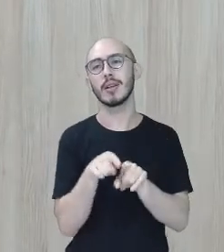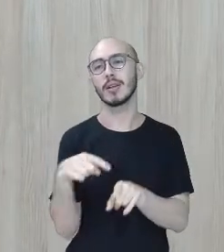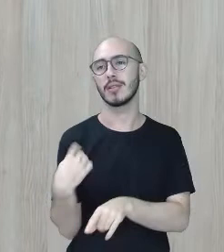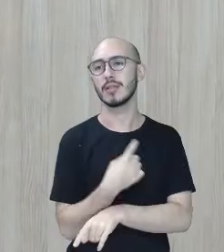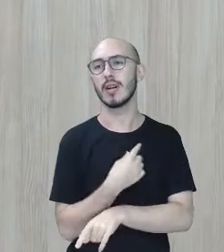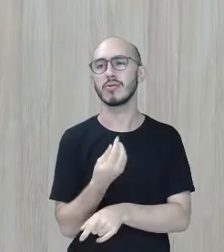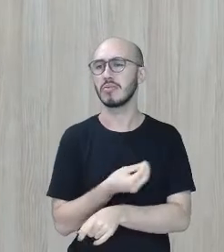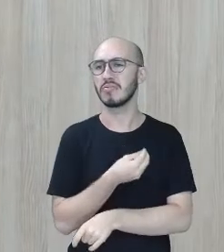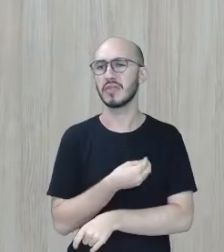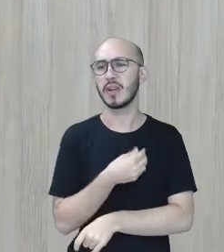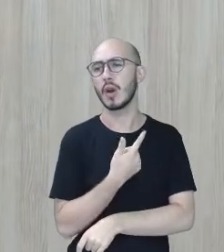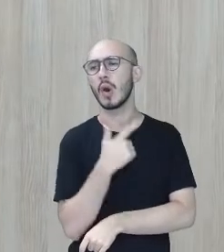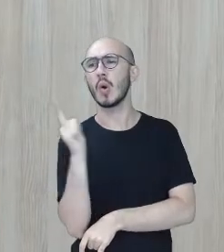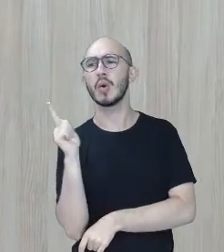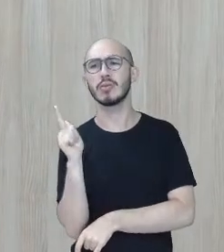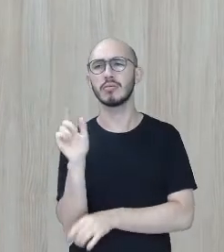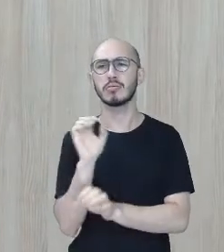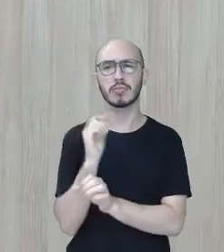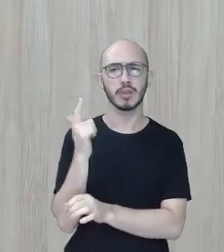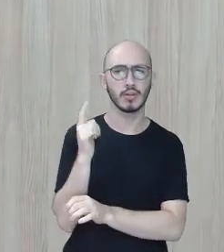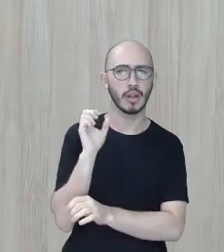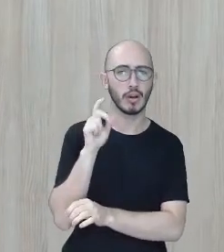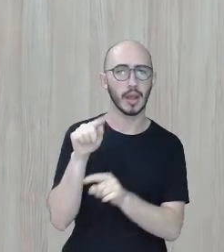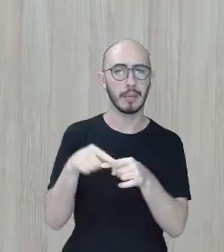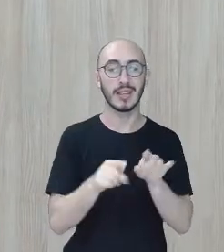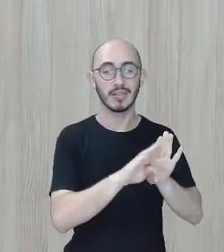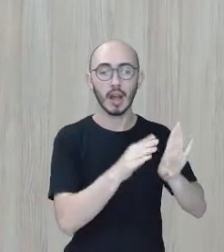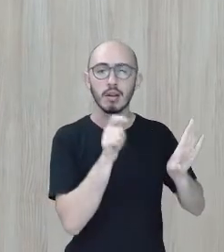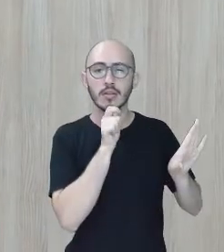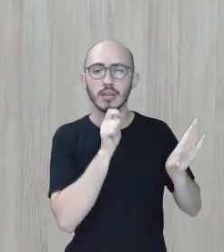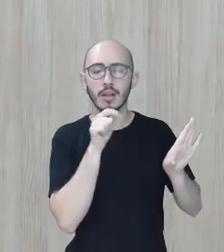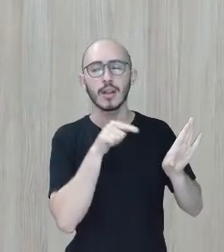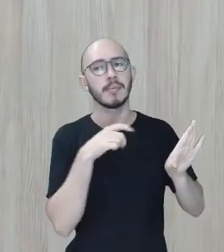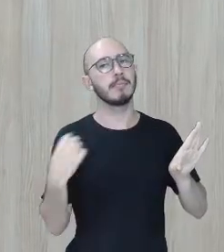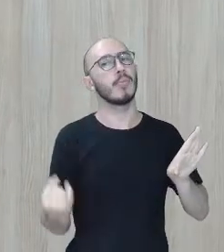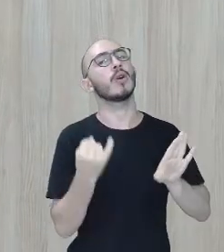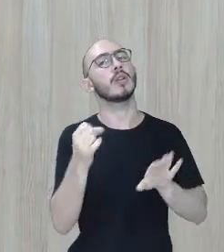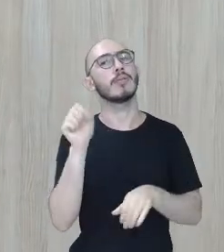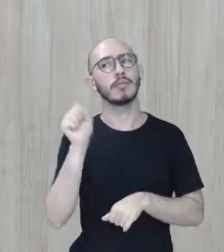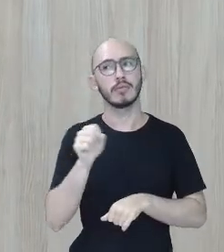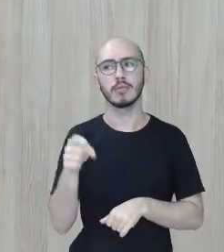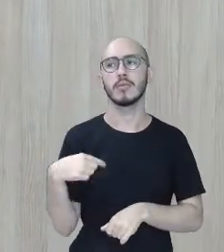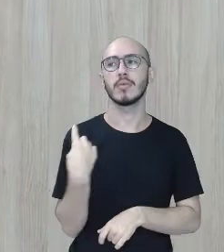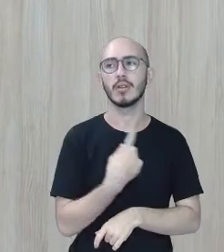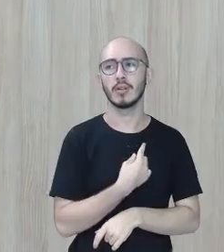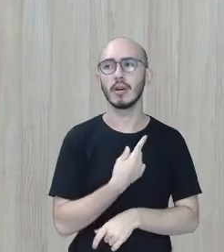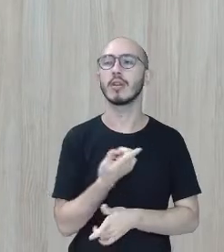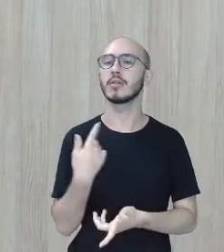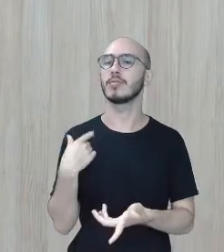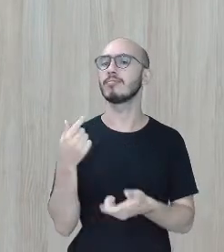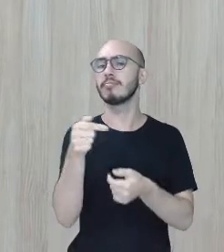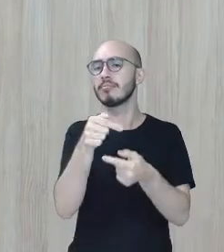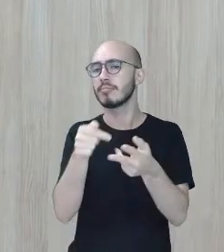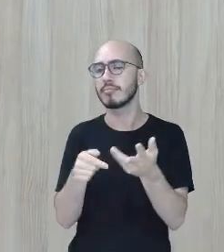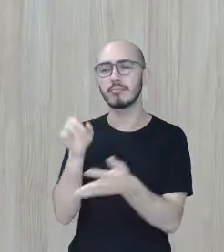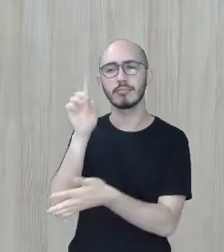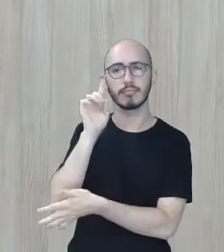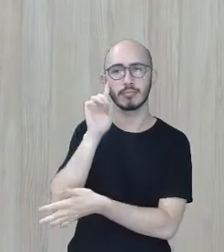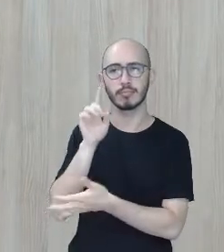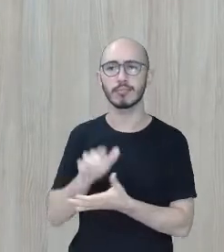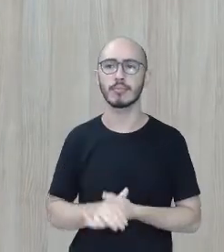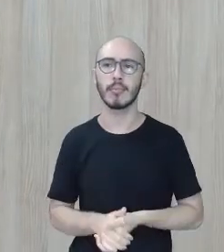sem outros eletrodomésticos, mas a geladeira, ela torna-se bastante importante para nossas atividades